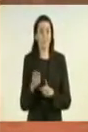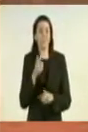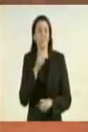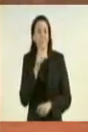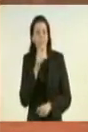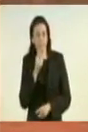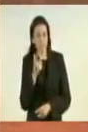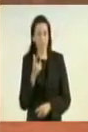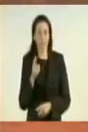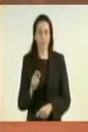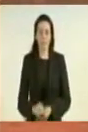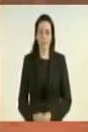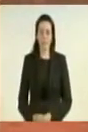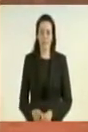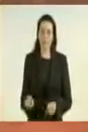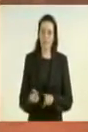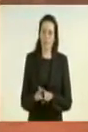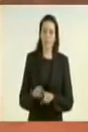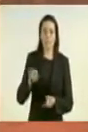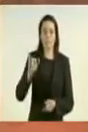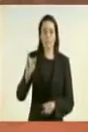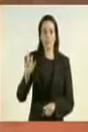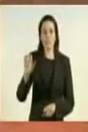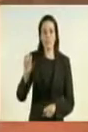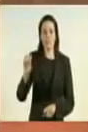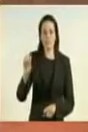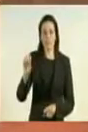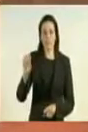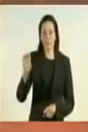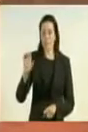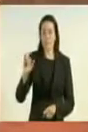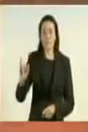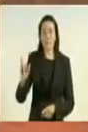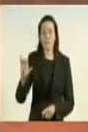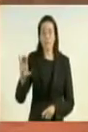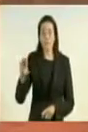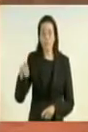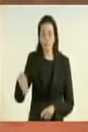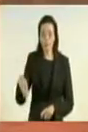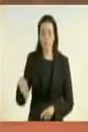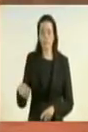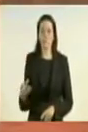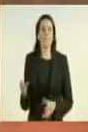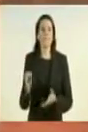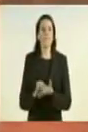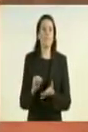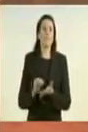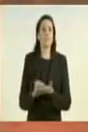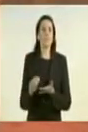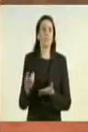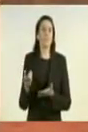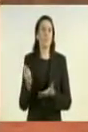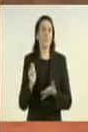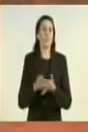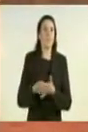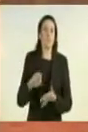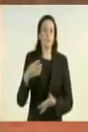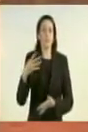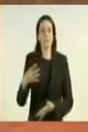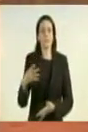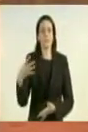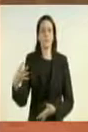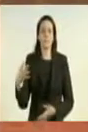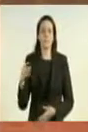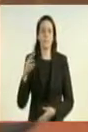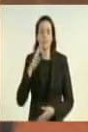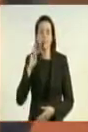ICN, por exemplo, ficou sem receber 44 milhões referentes à folha de pessoal, médicos, prestações